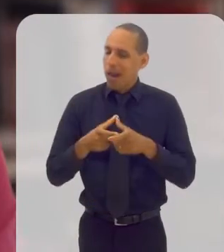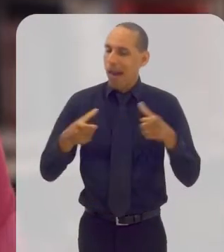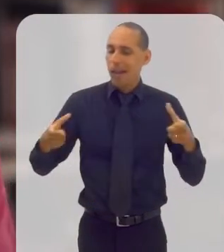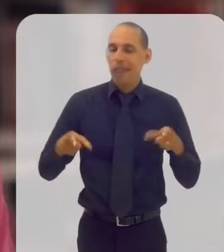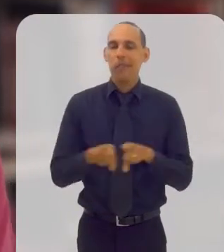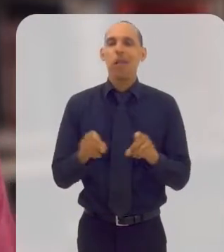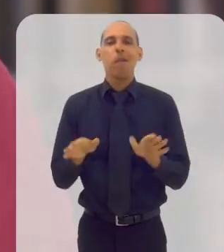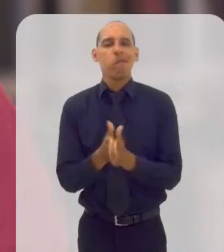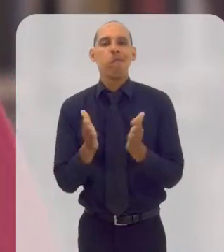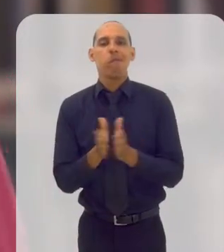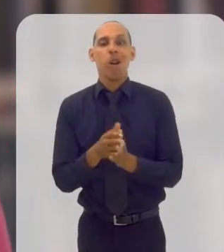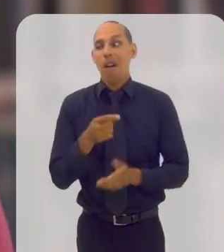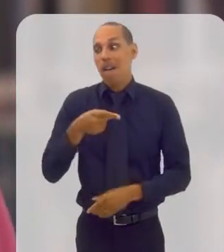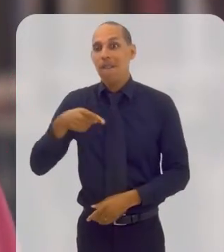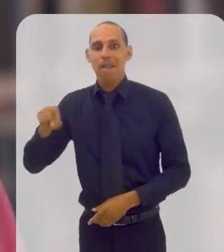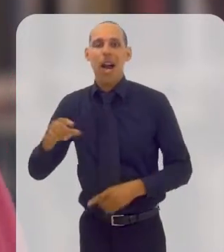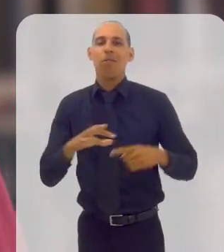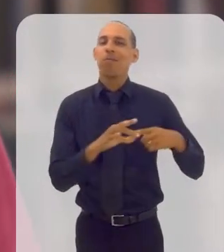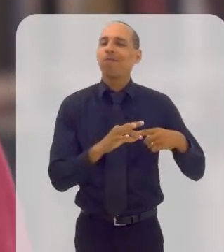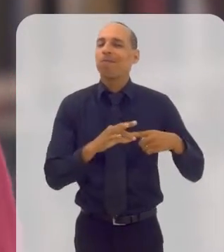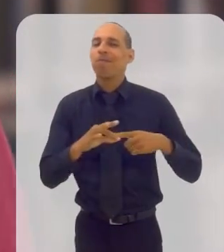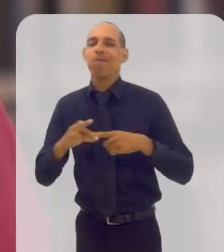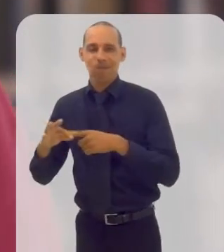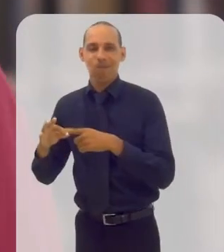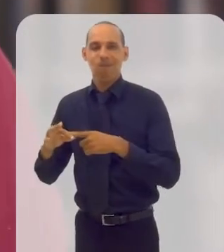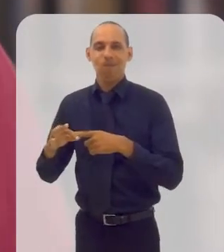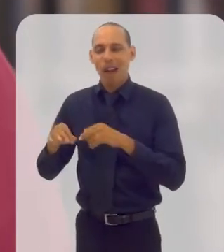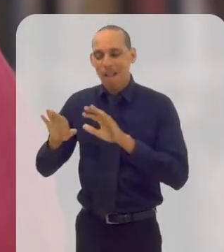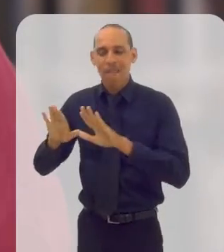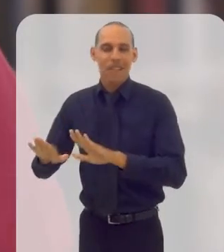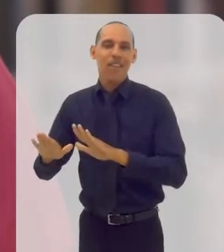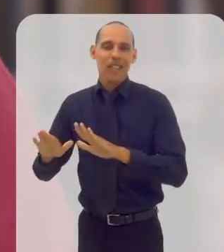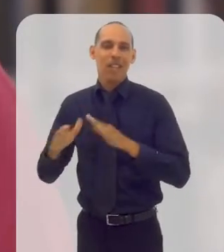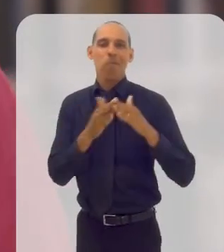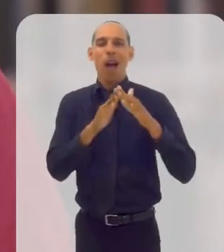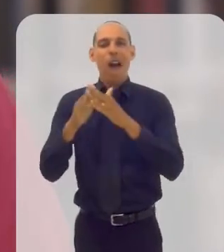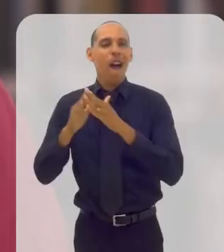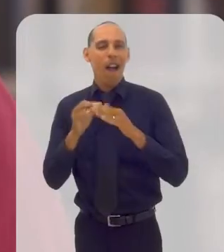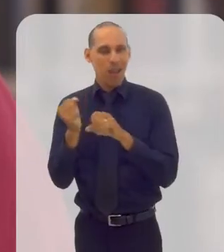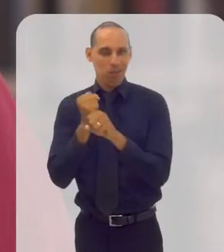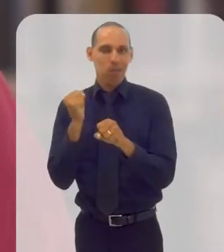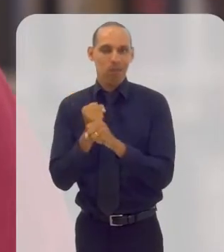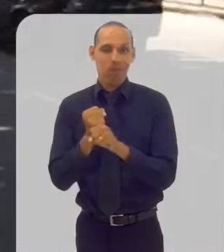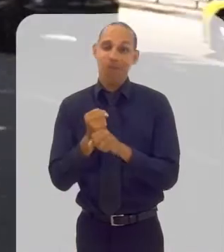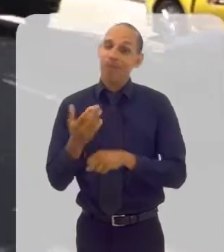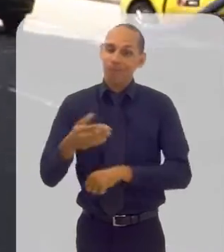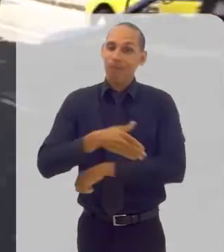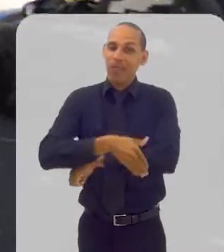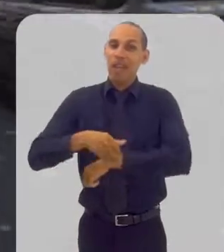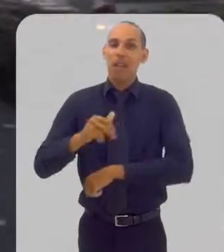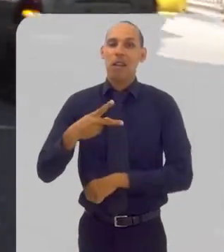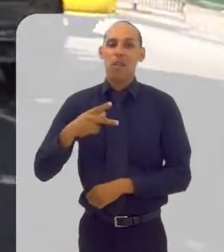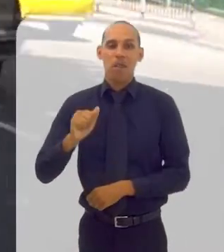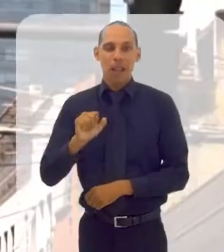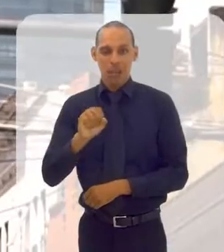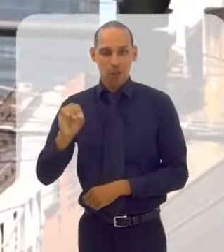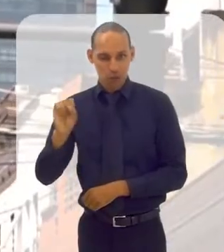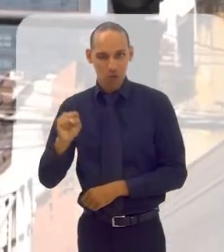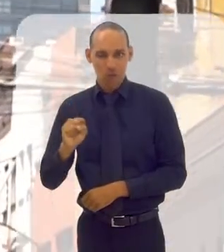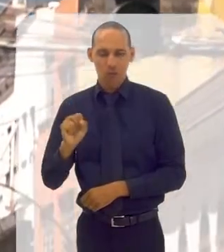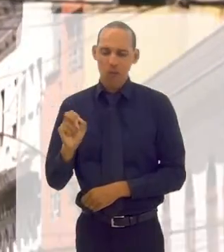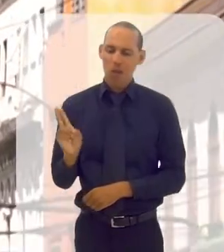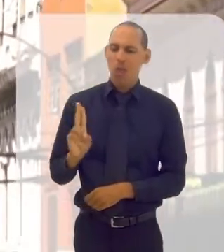pretas e todas pobres, que foram em busca de moradia nos subúrbios e nas encostas dos morros, formando favelas. A Avenida Passos